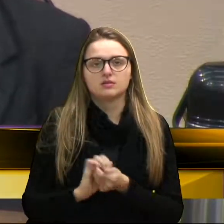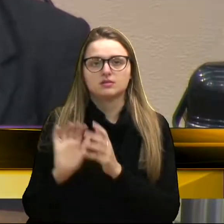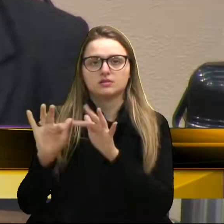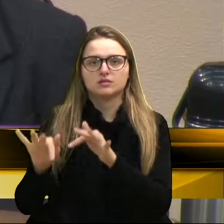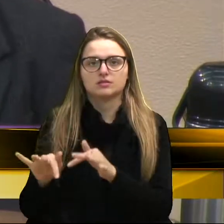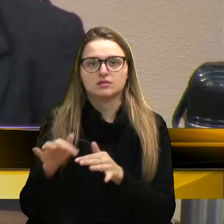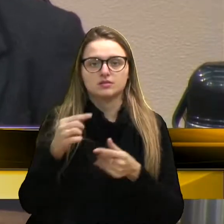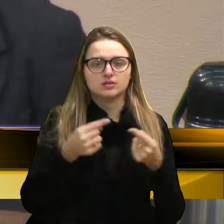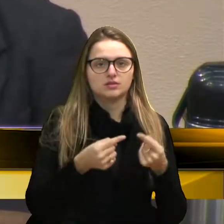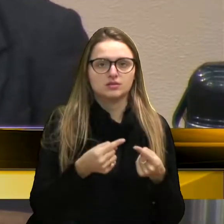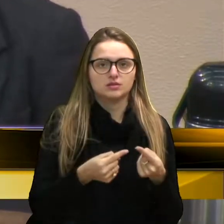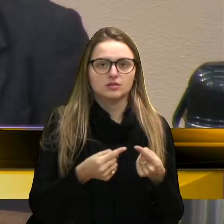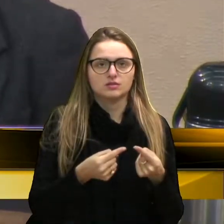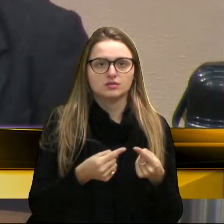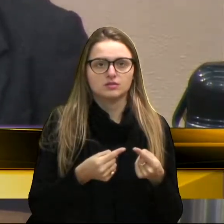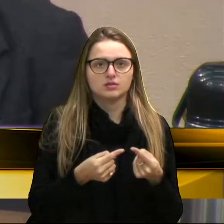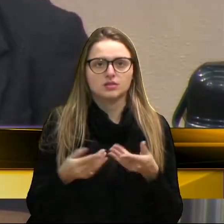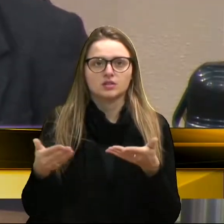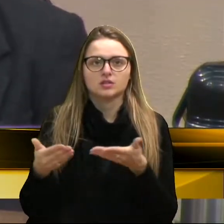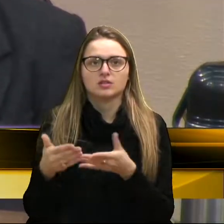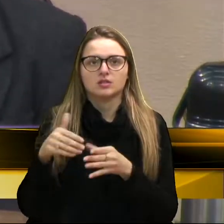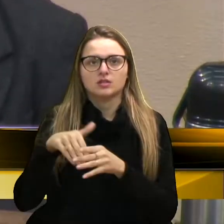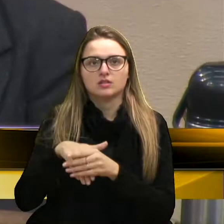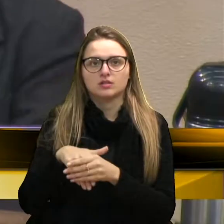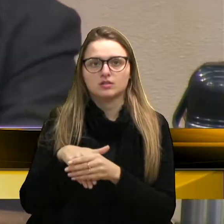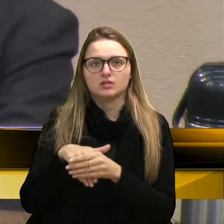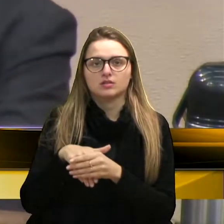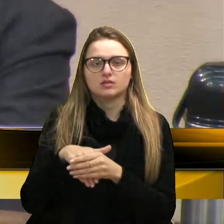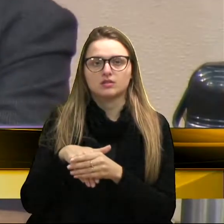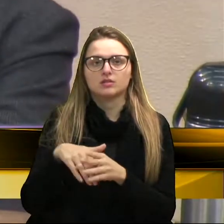encerrada a discussão, em votação.